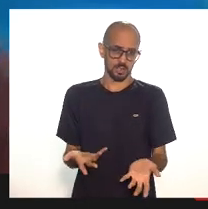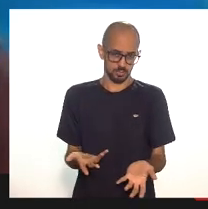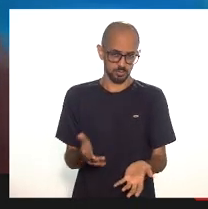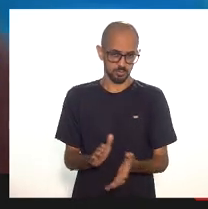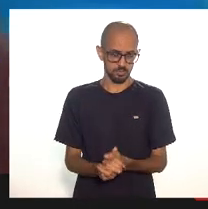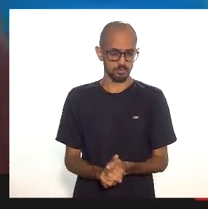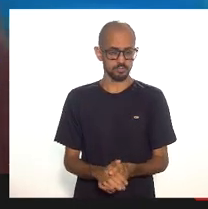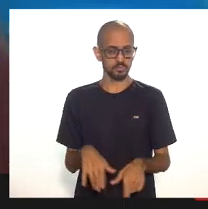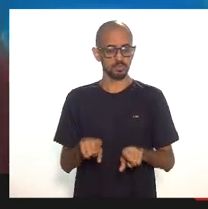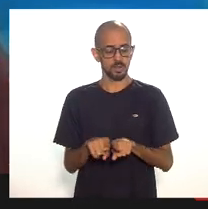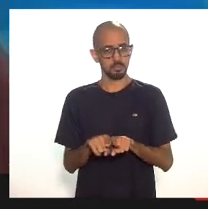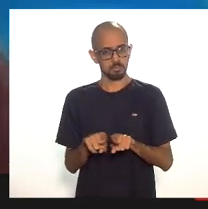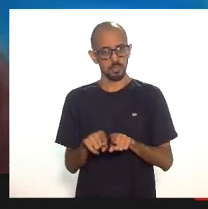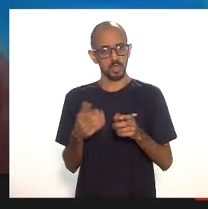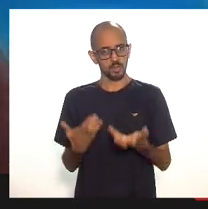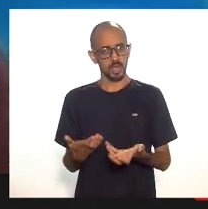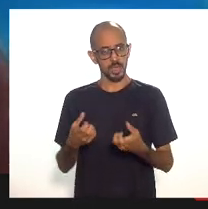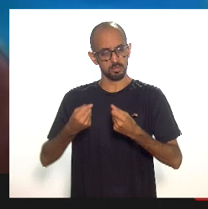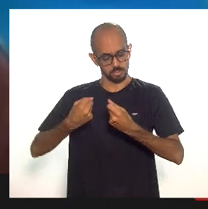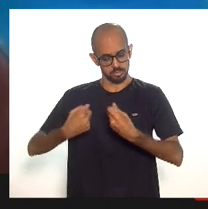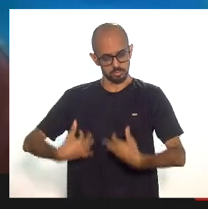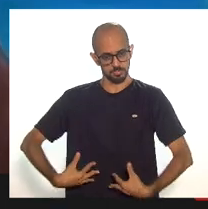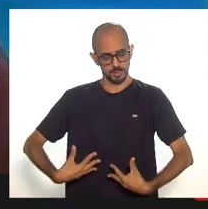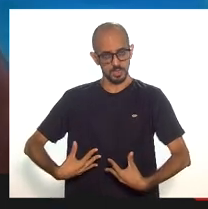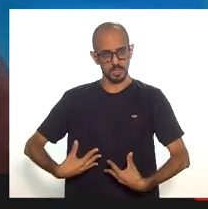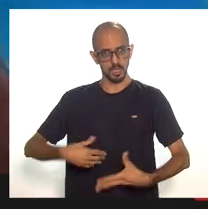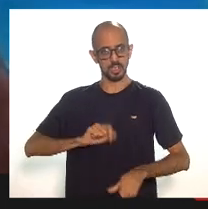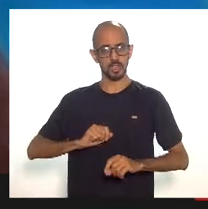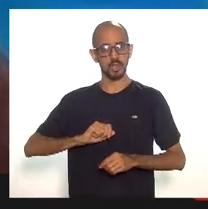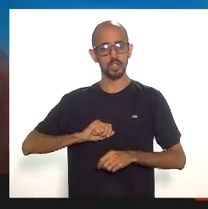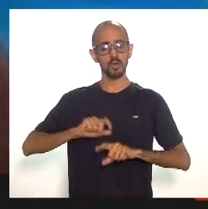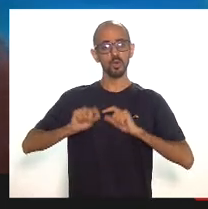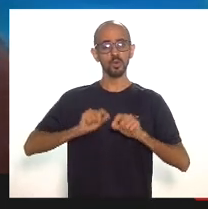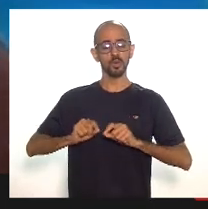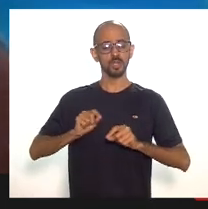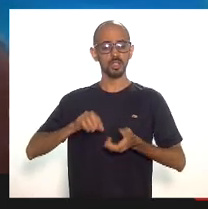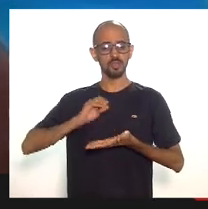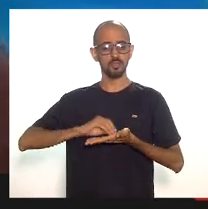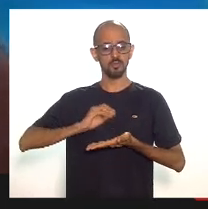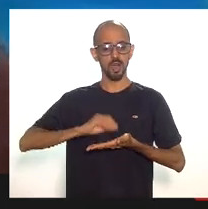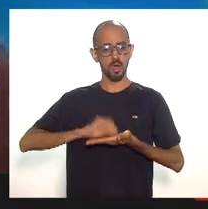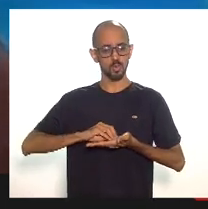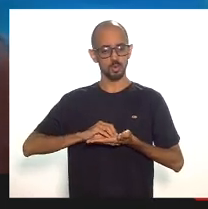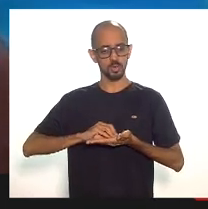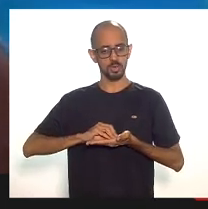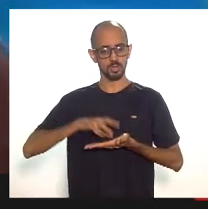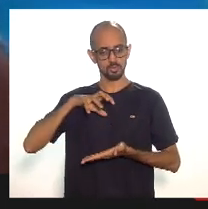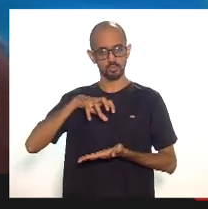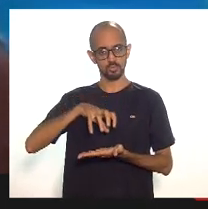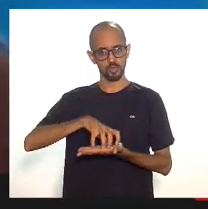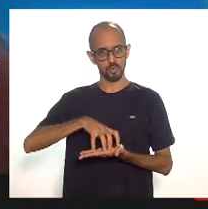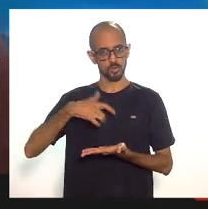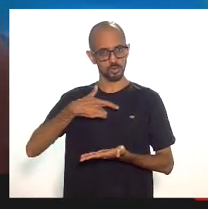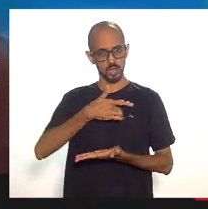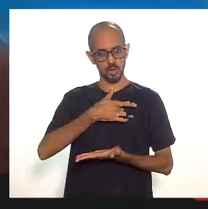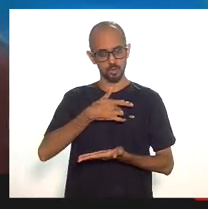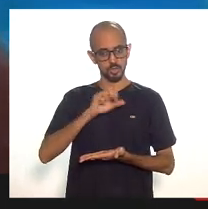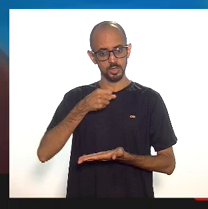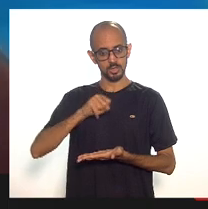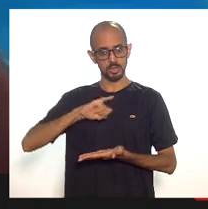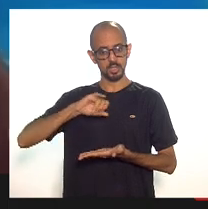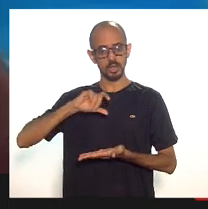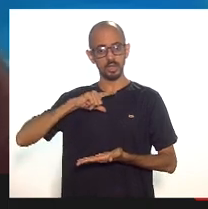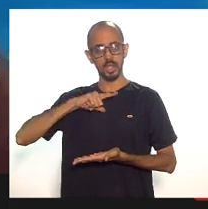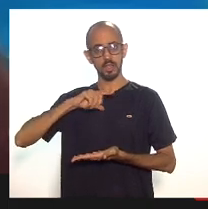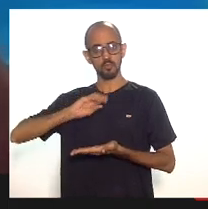Queria que o senhor desse um levantamento para nós se falta nas suas unidades de saúde, nas suas unidades que atendem Covid, se realmente também lá a falta